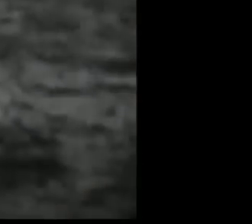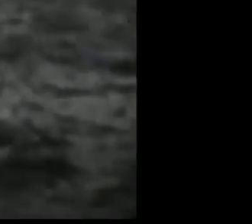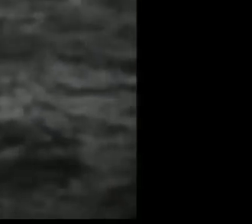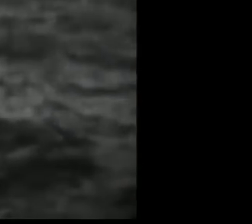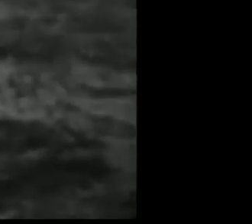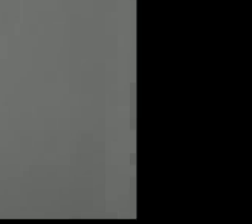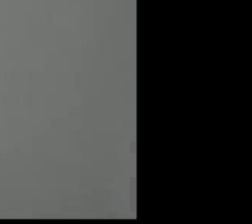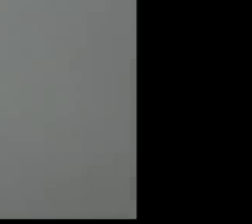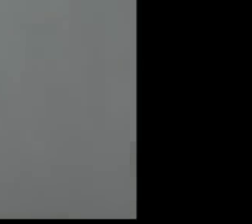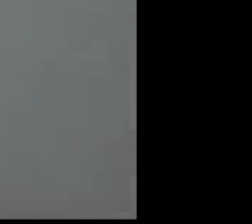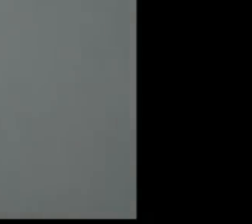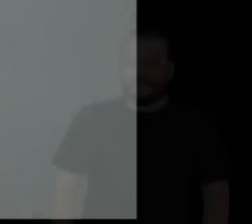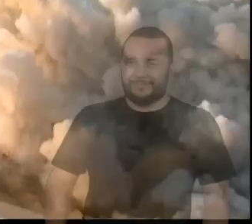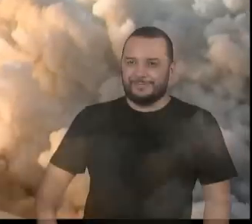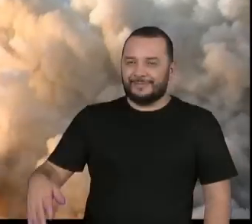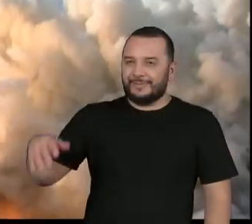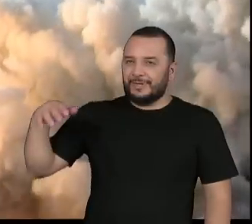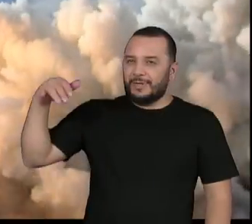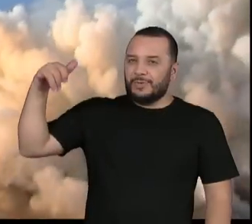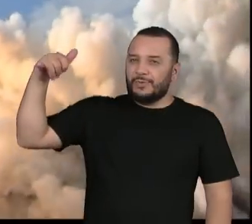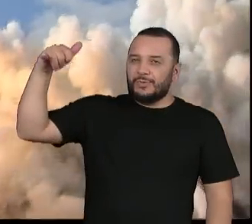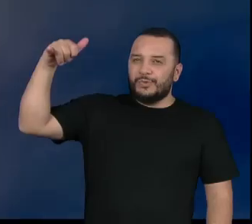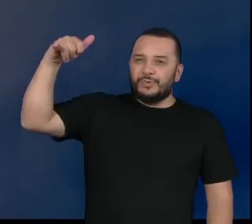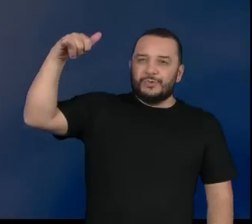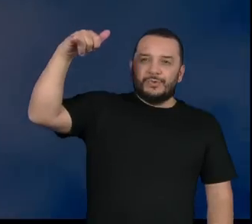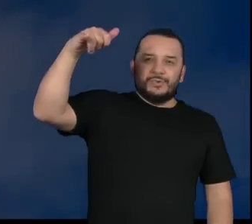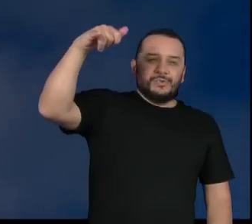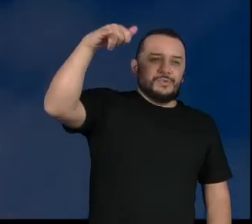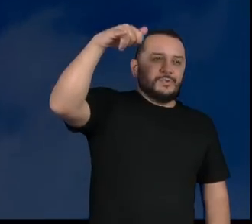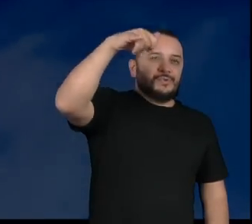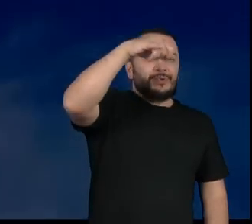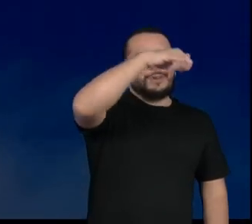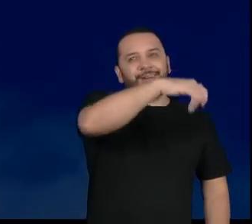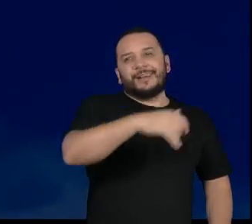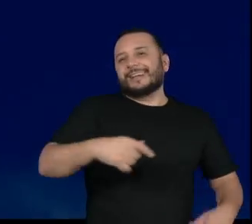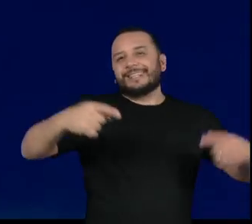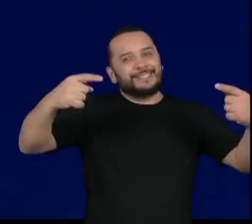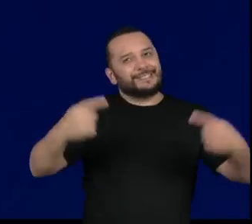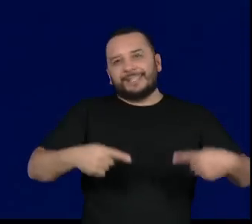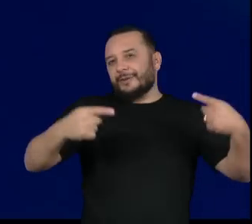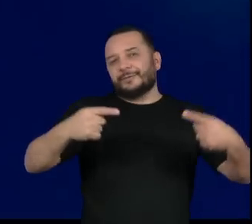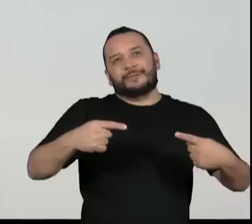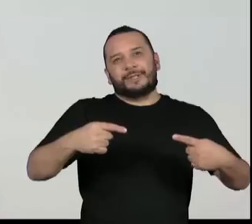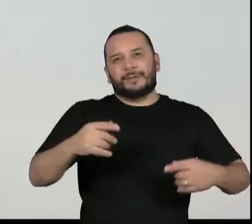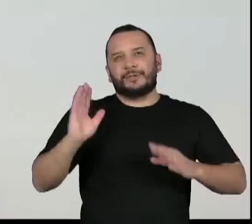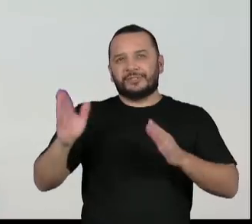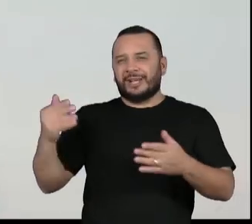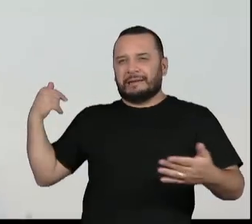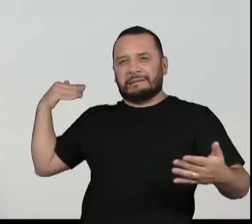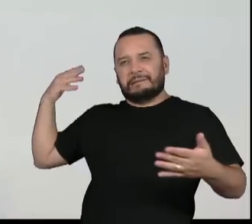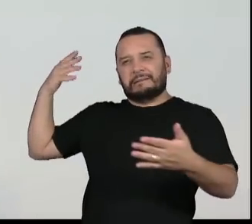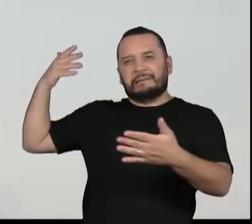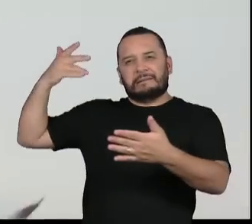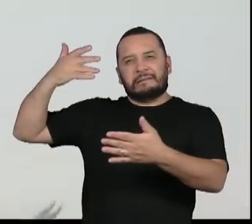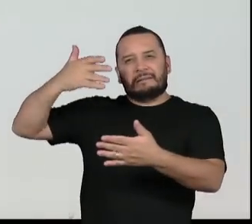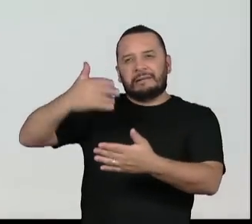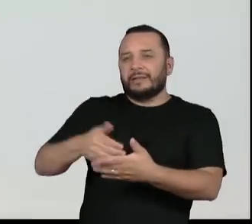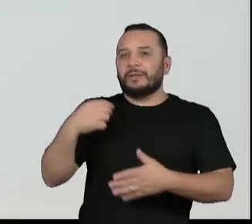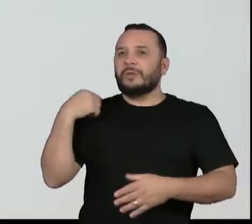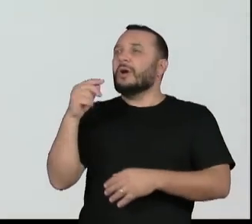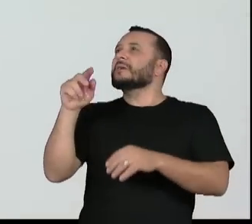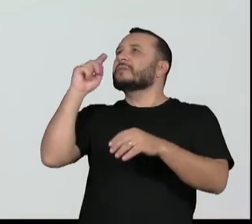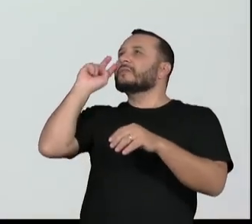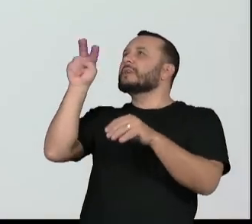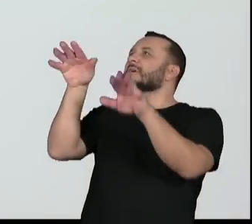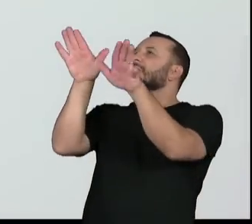Voar, o mais alto desafio da humanidade. Desde os nossos primórdios, observávamos os pássaros